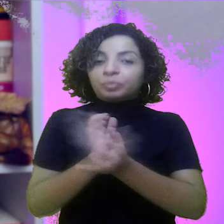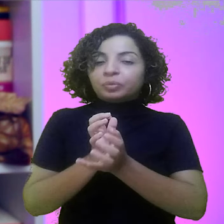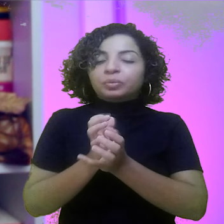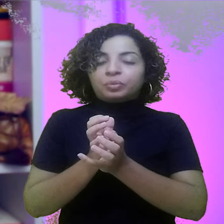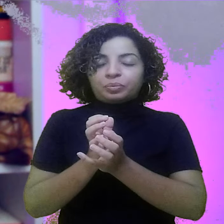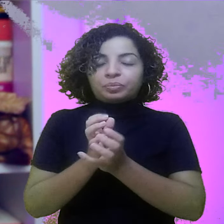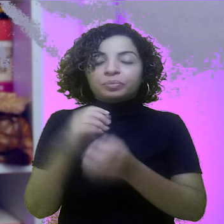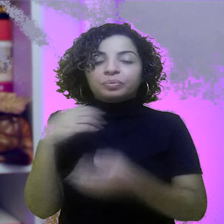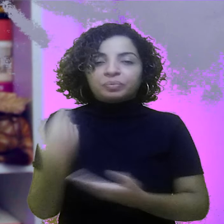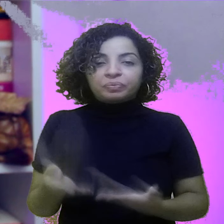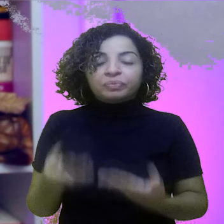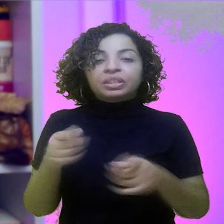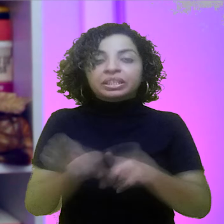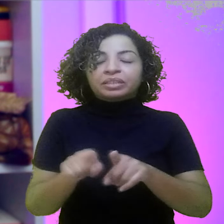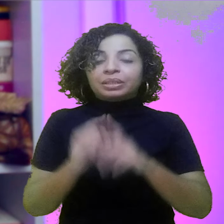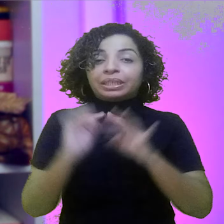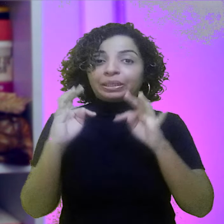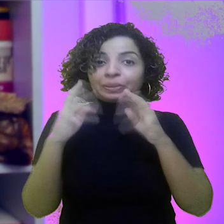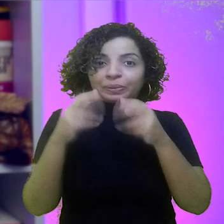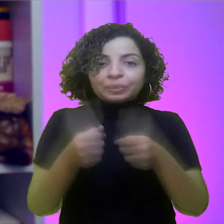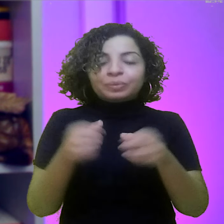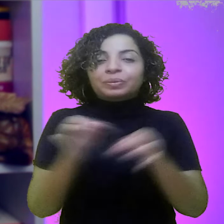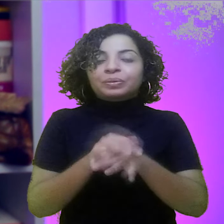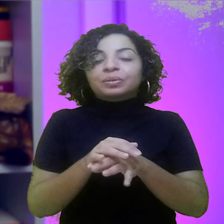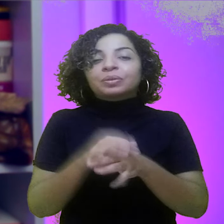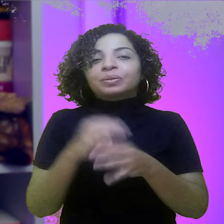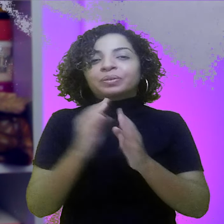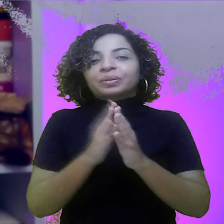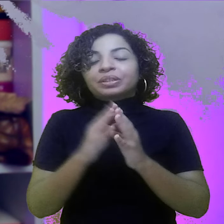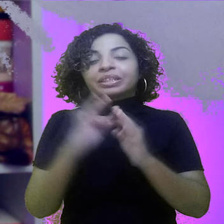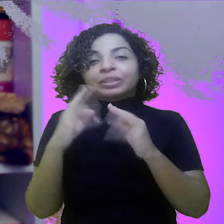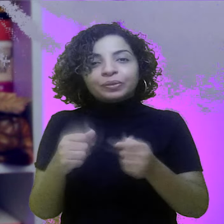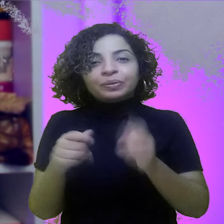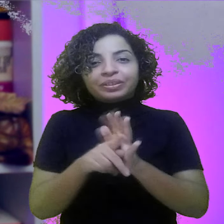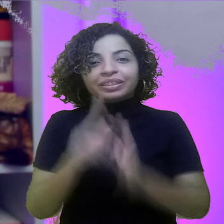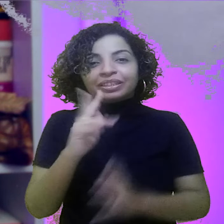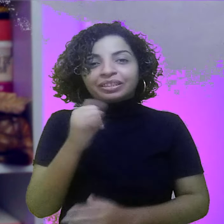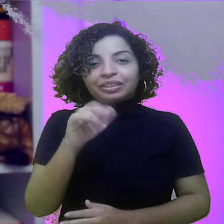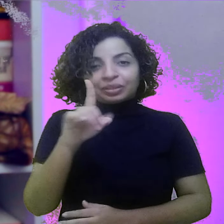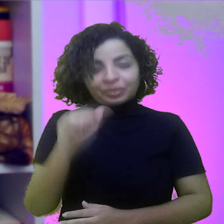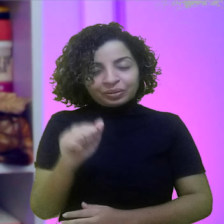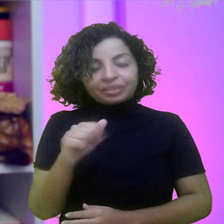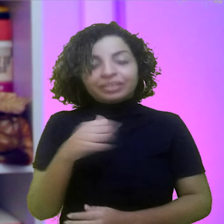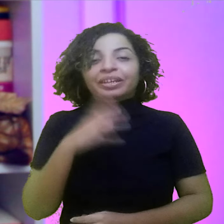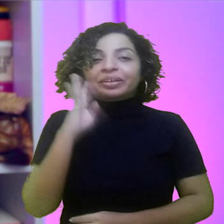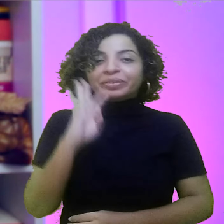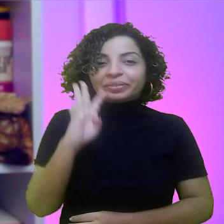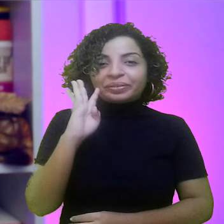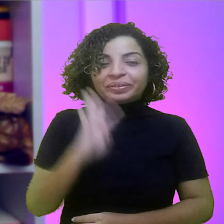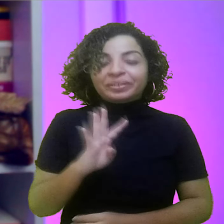aqui tem a obra completa da... Essa coleção, né? Tem a obra completa da Hilda Hilsch. Achei